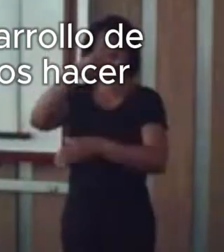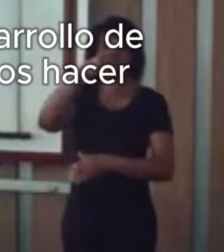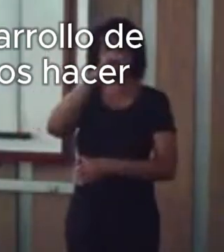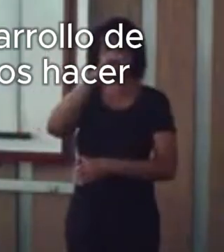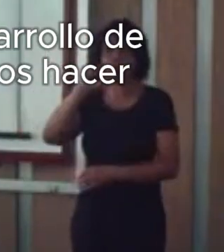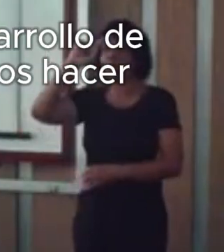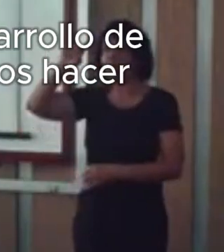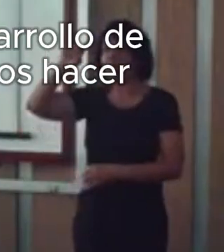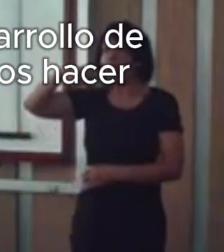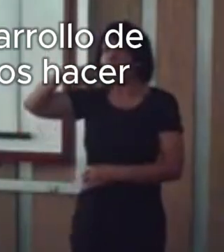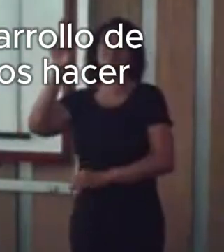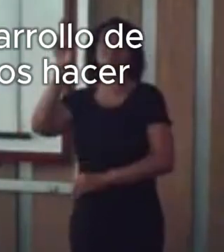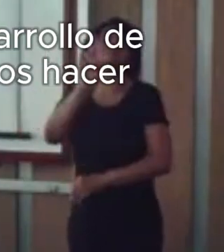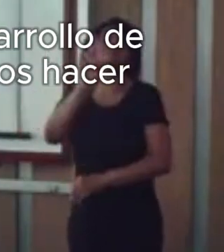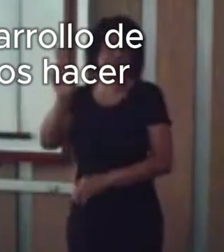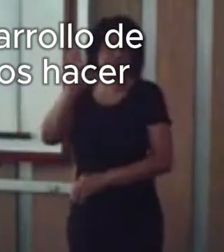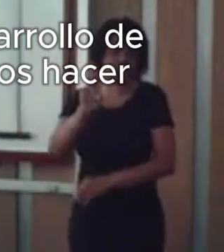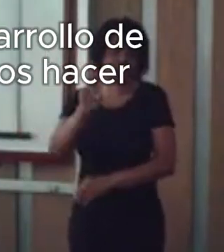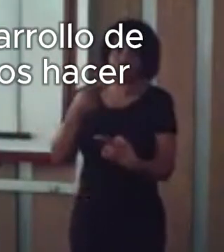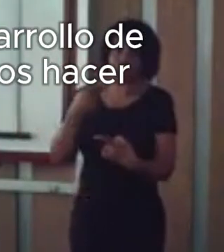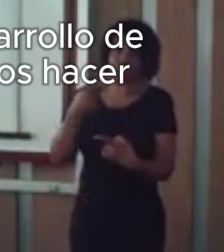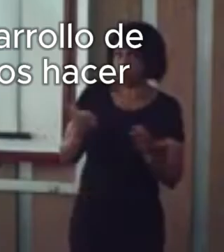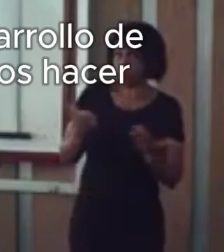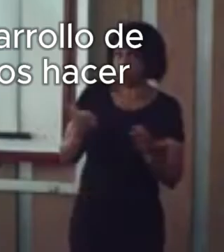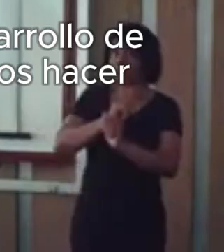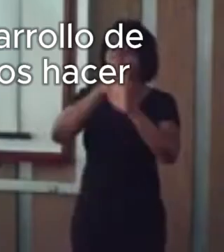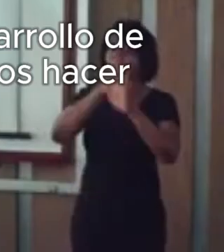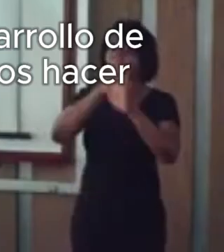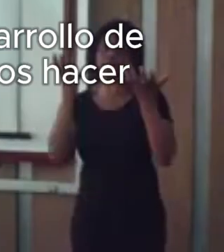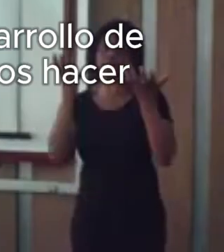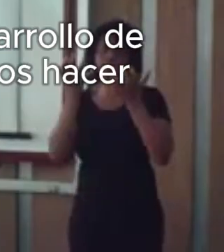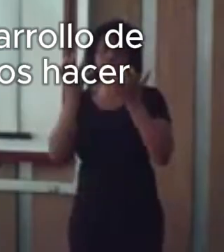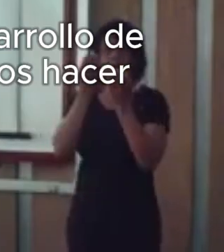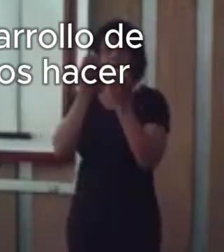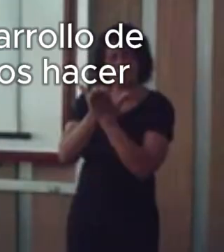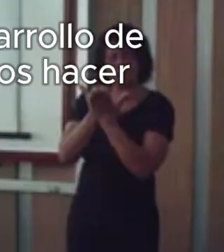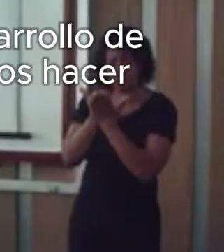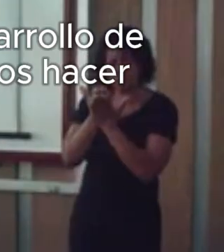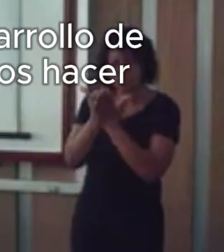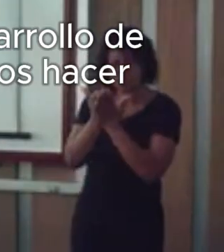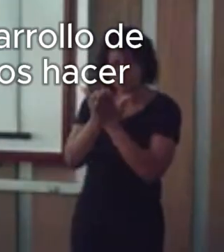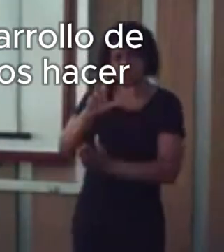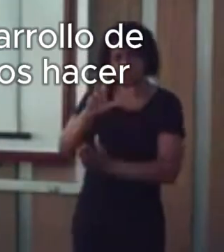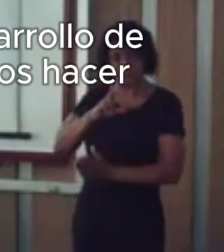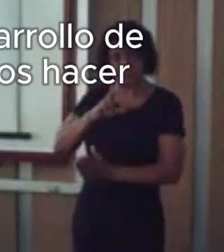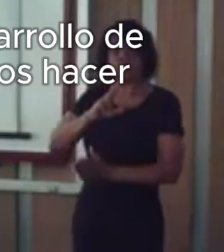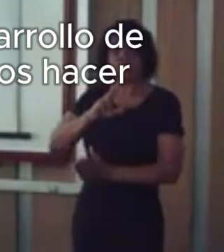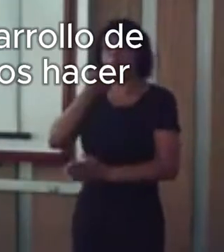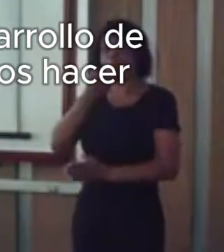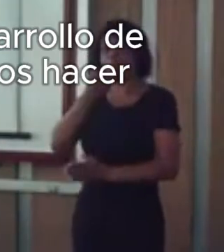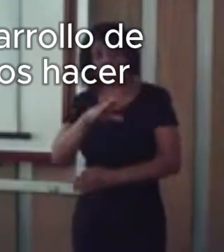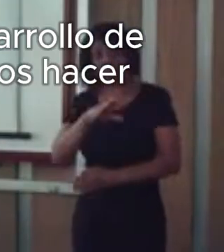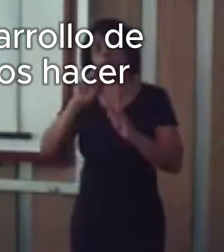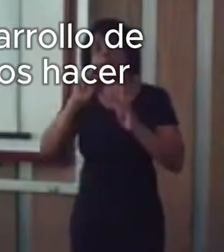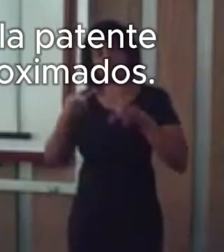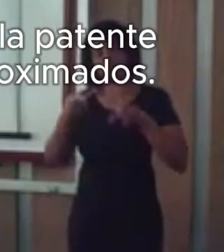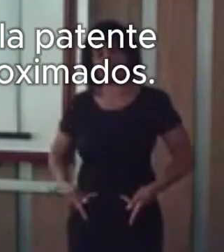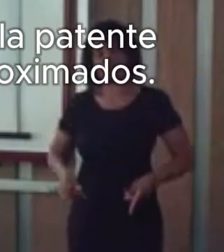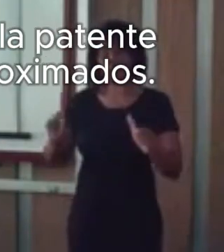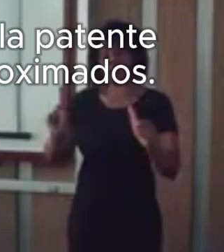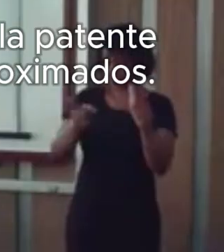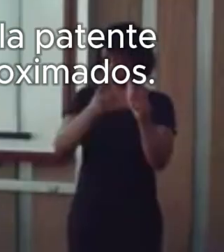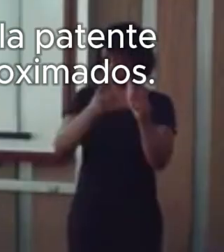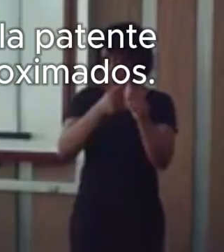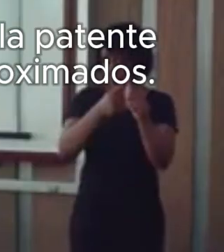além da universidade? Né? Porque agora, claro, a gente queria fazer um estudo clínico para ver se funcionava em humanos. Tá? Primeira